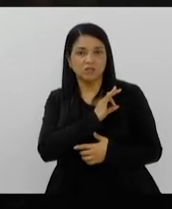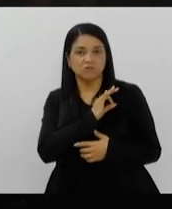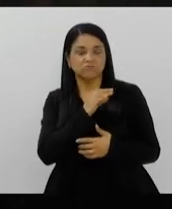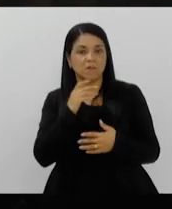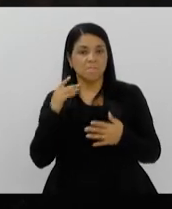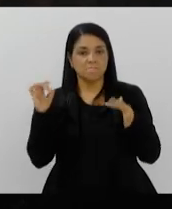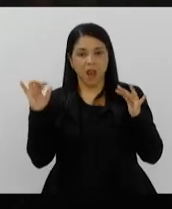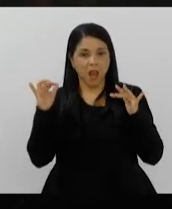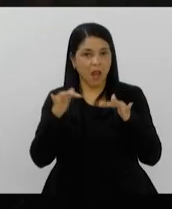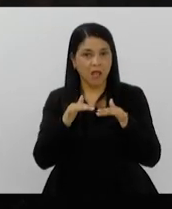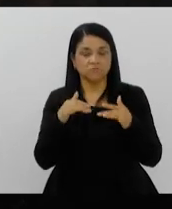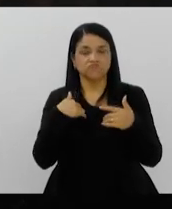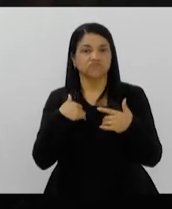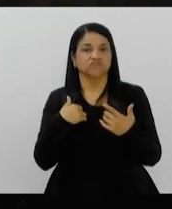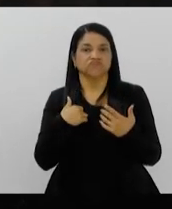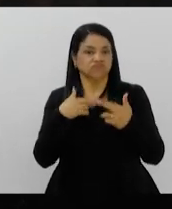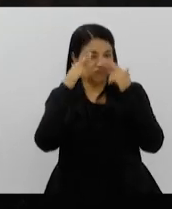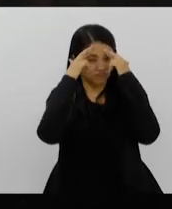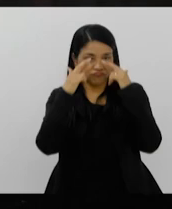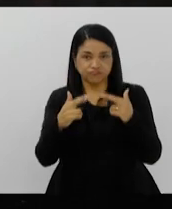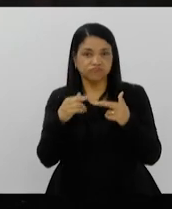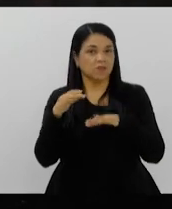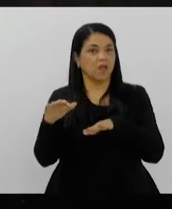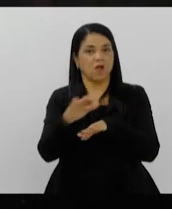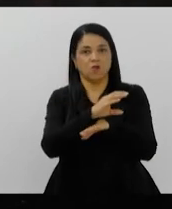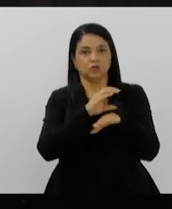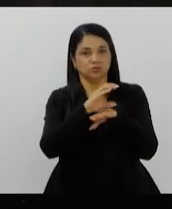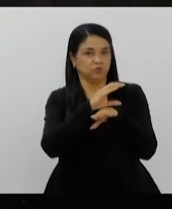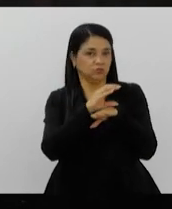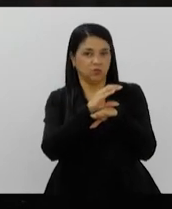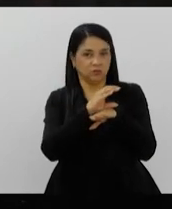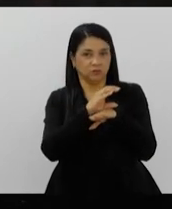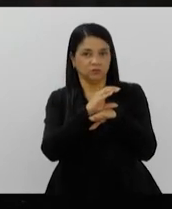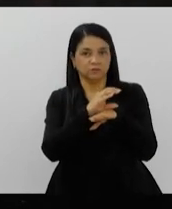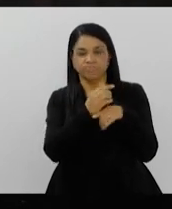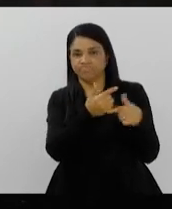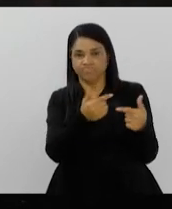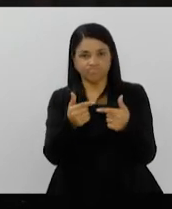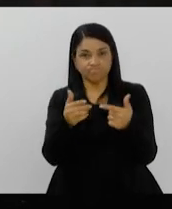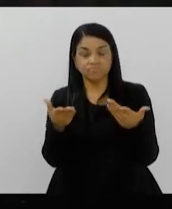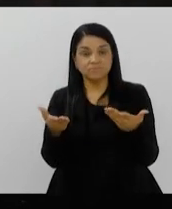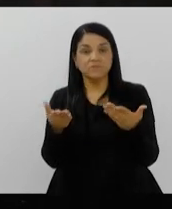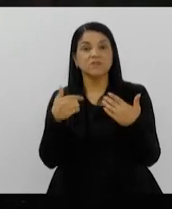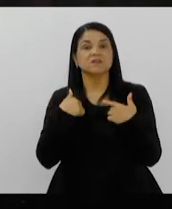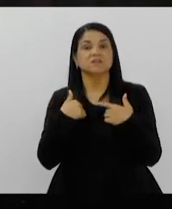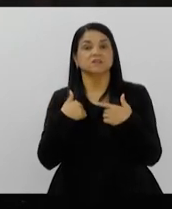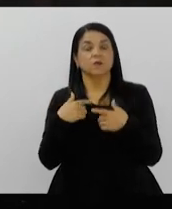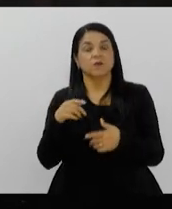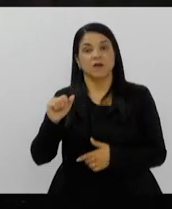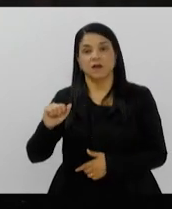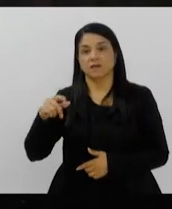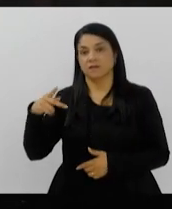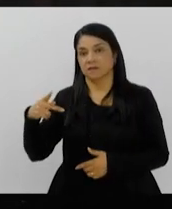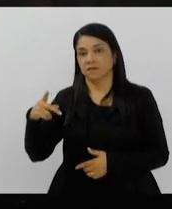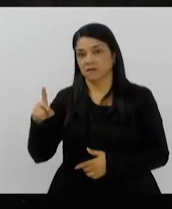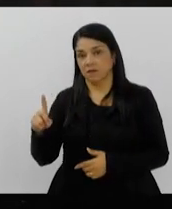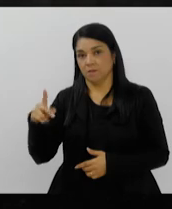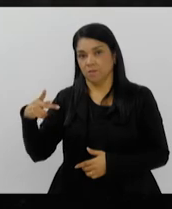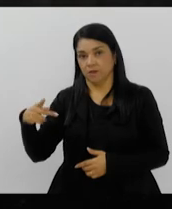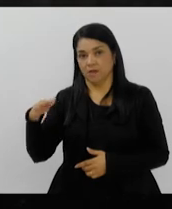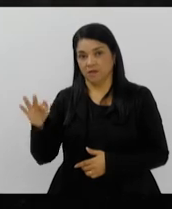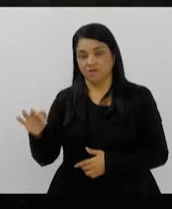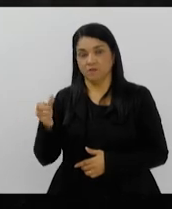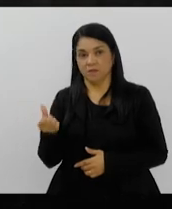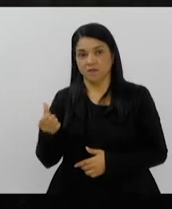de preceito fundamental da nossa Constituição. Portanto, a DPF 635 é mais do que legítima. Governador, o papo